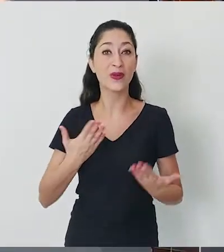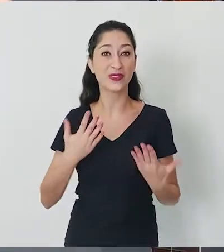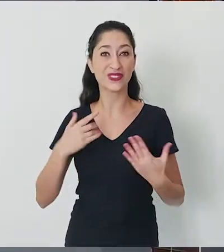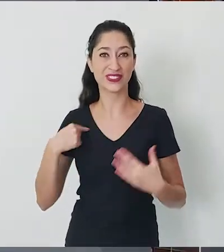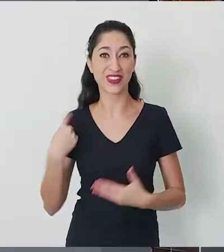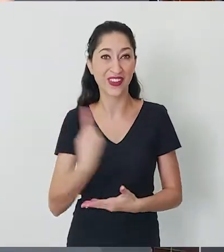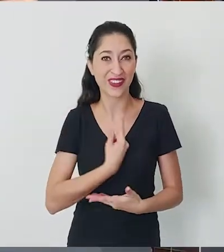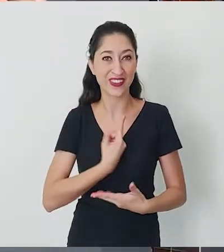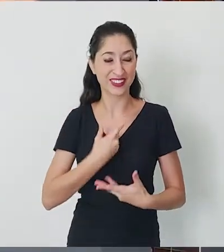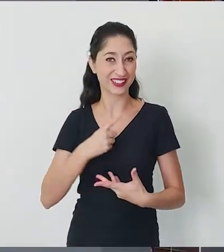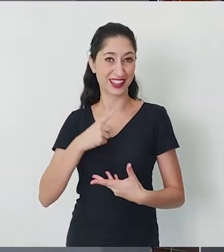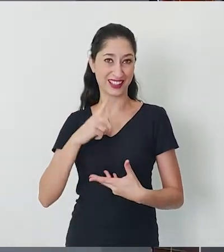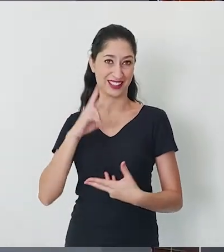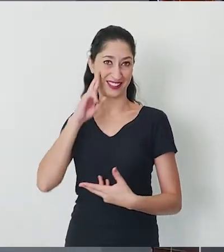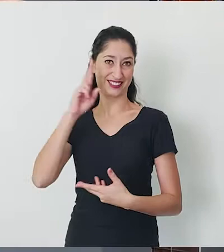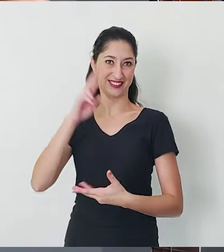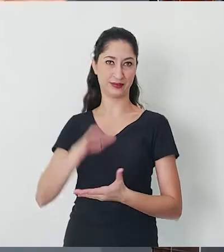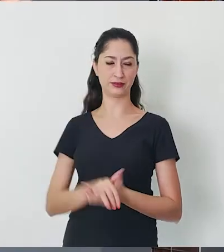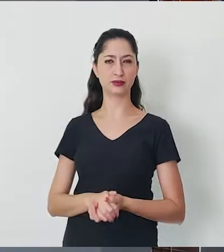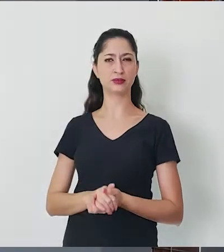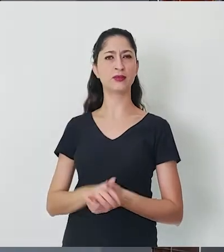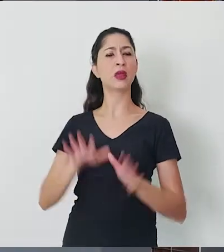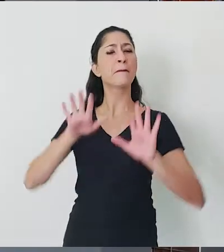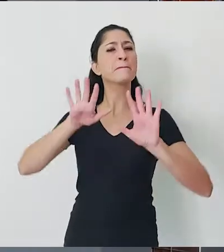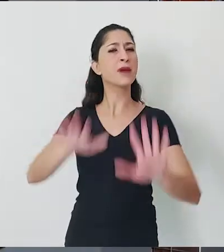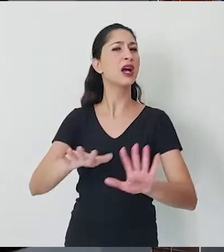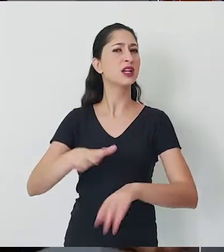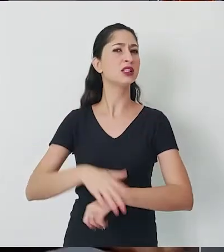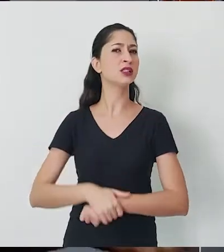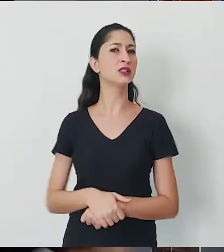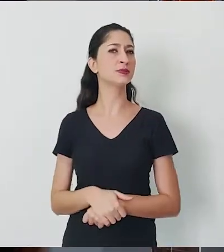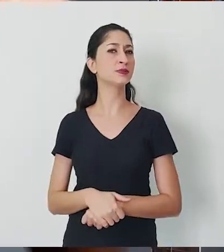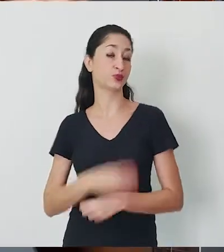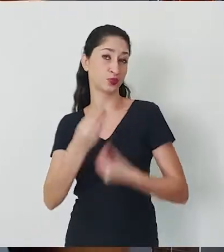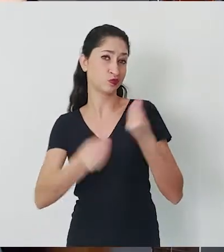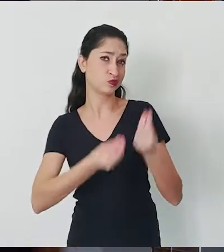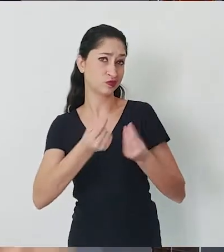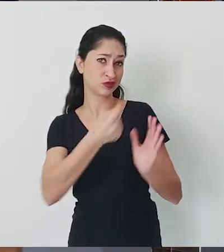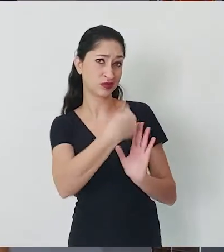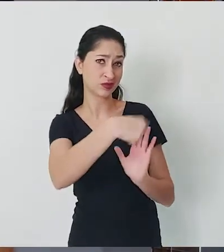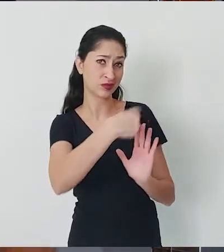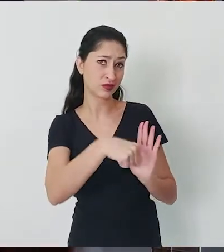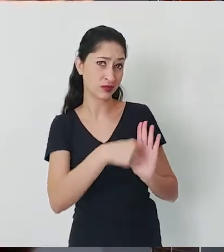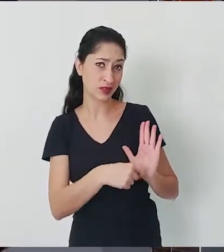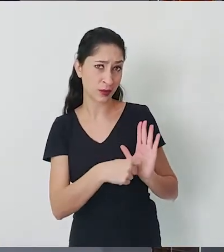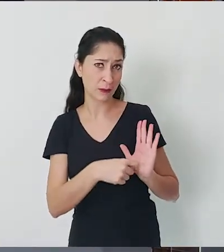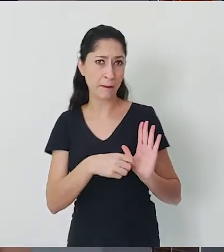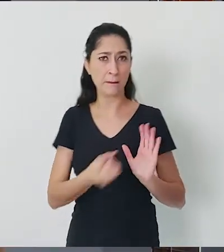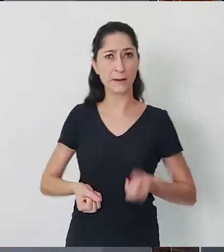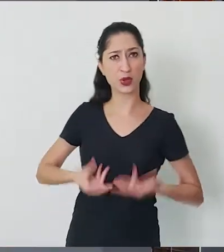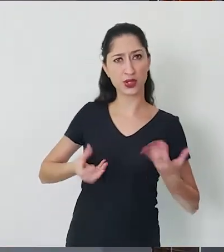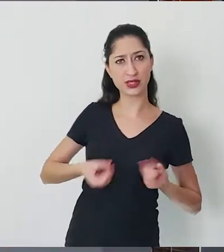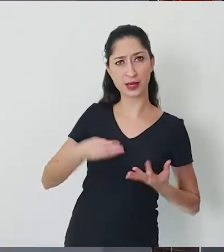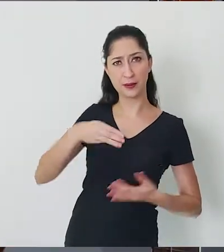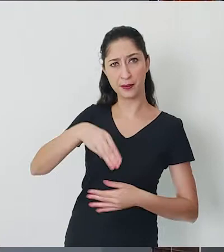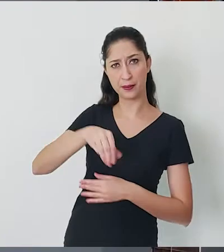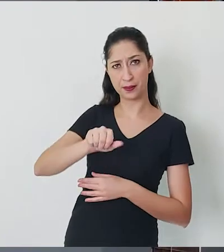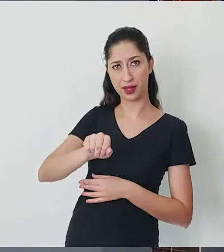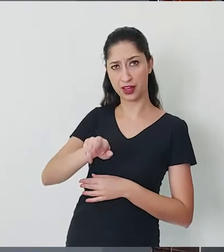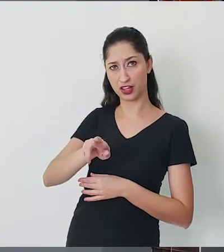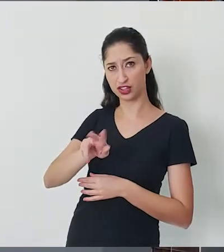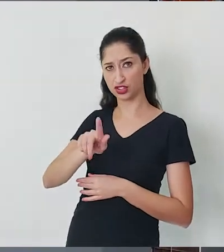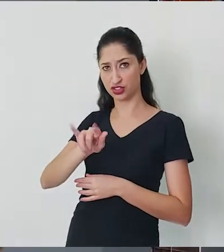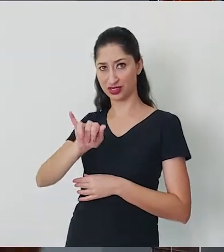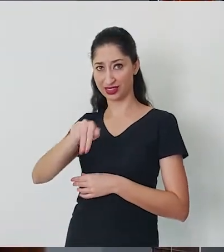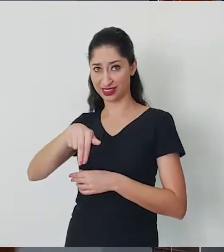contas, como se escreve uma poesia marginal? Se você está na nossa oficina, tenho certeza que essa pergunta já passou pela